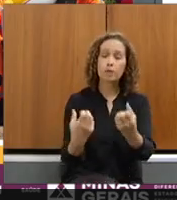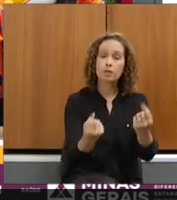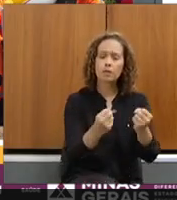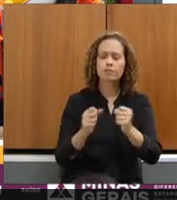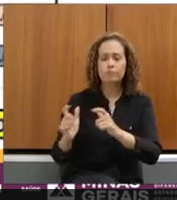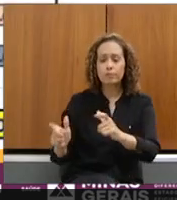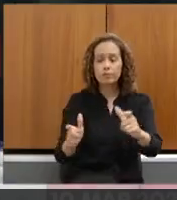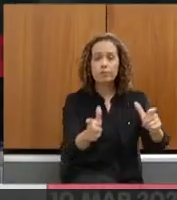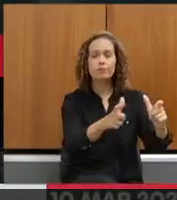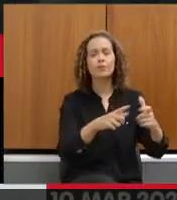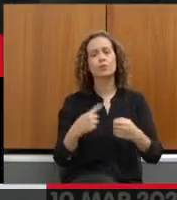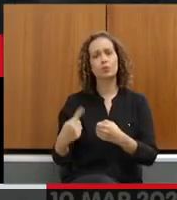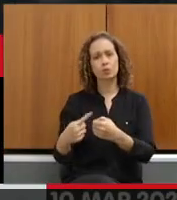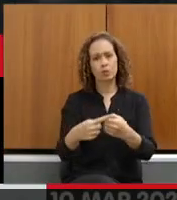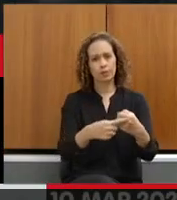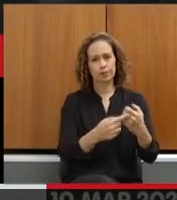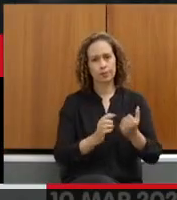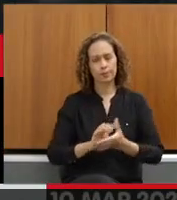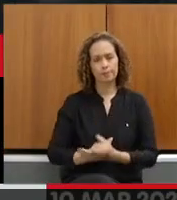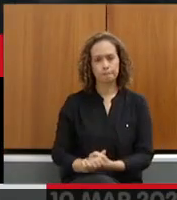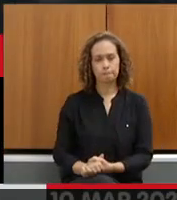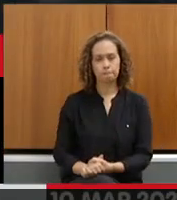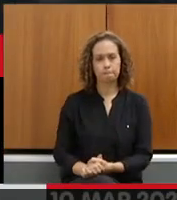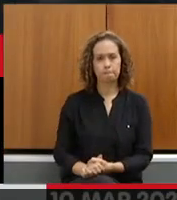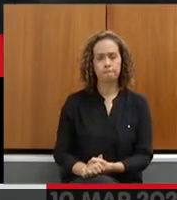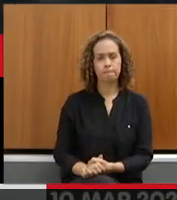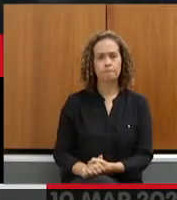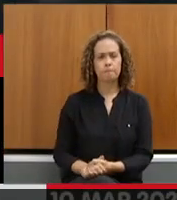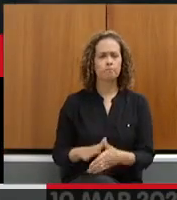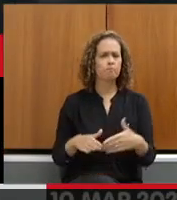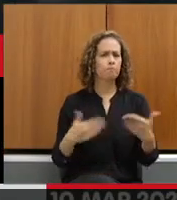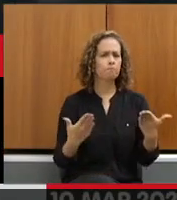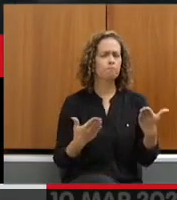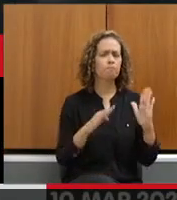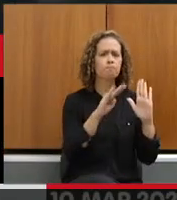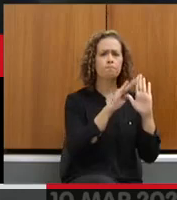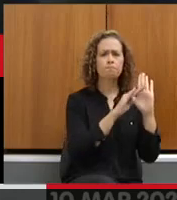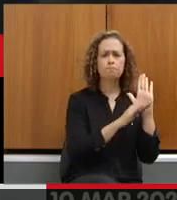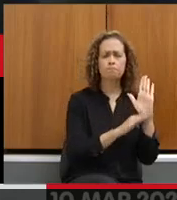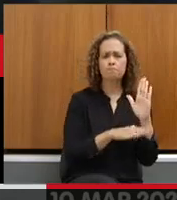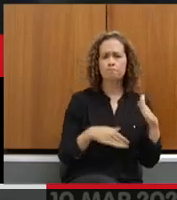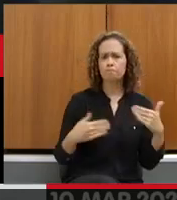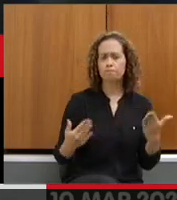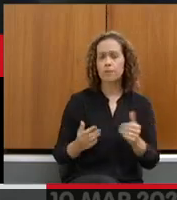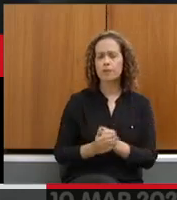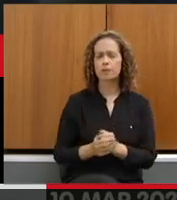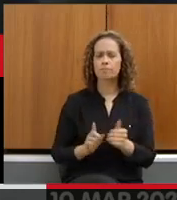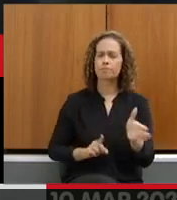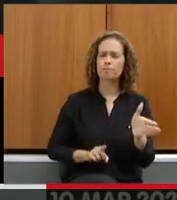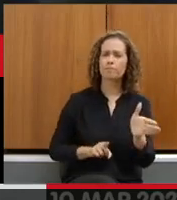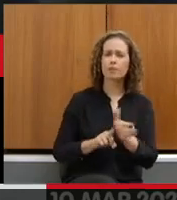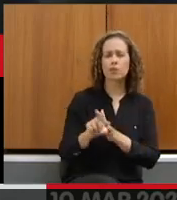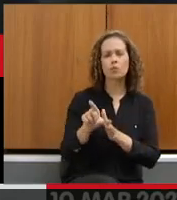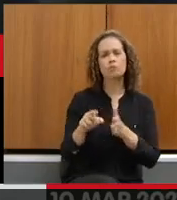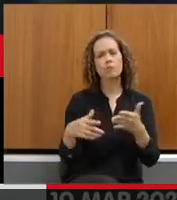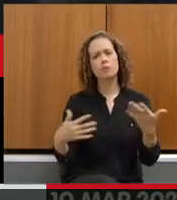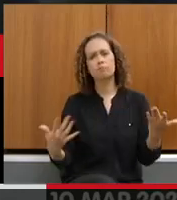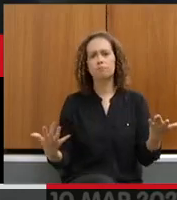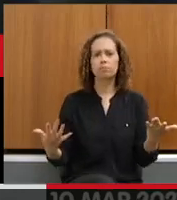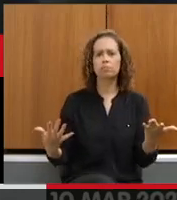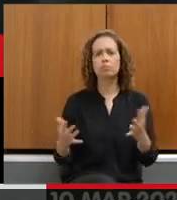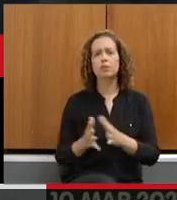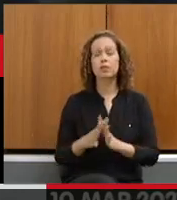em seguida nos município E aí e qual que é a programação eu acho que é essa pergunta é uma pergunta que que